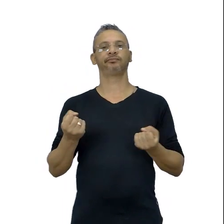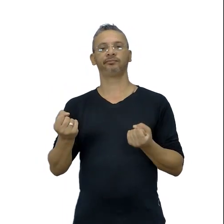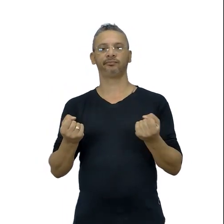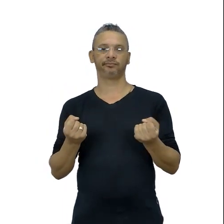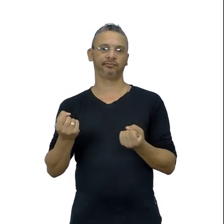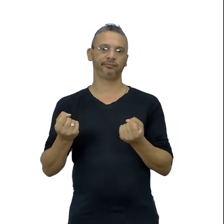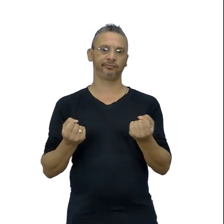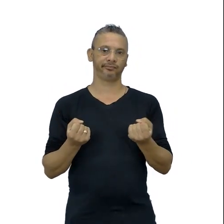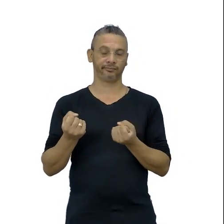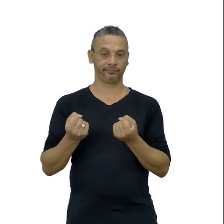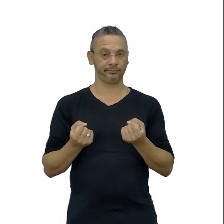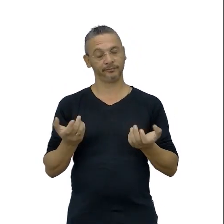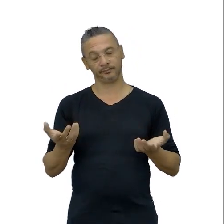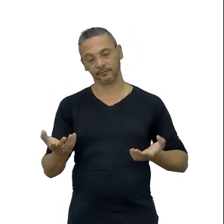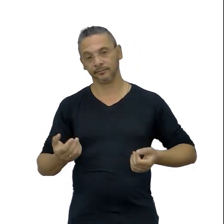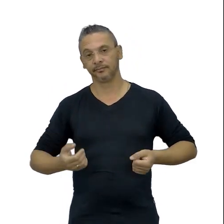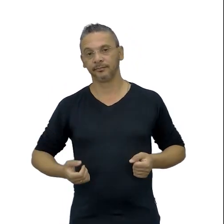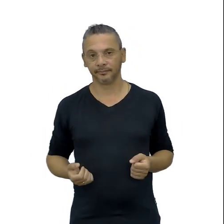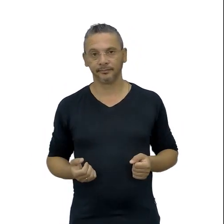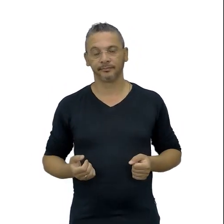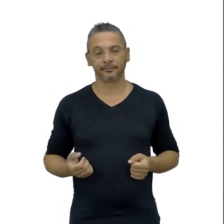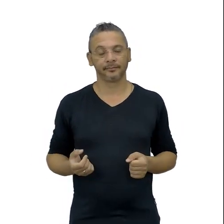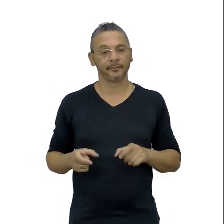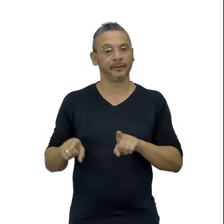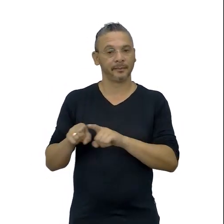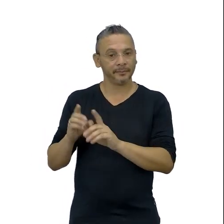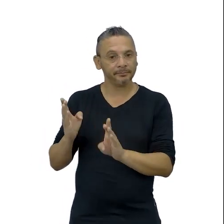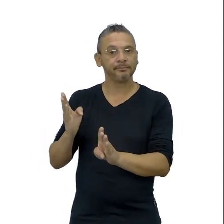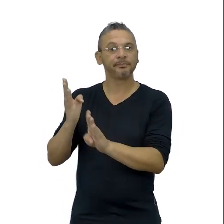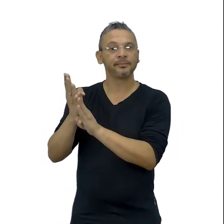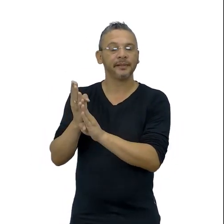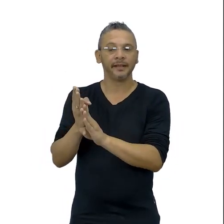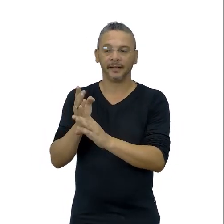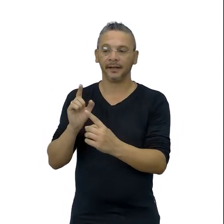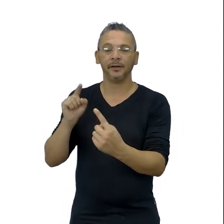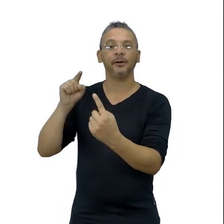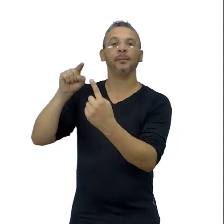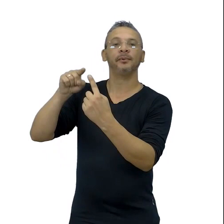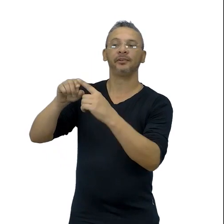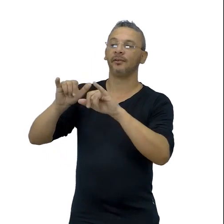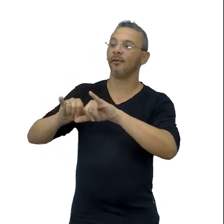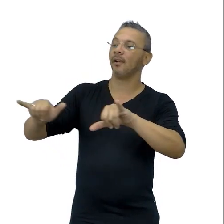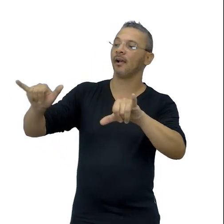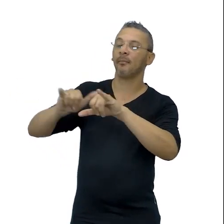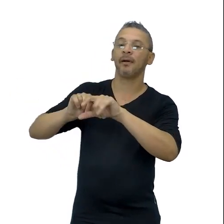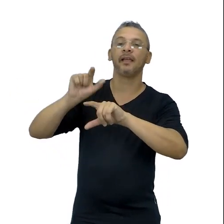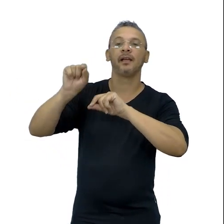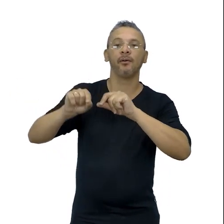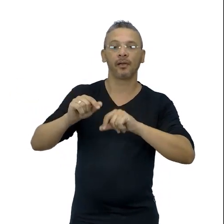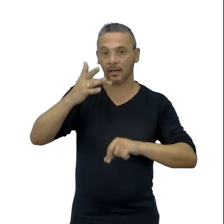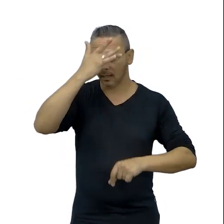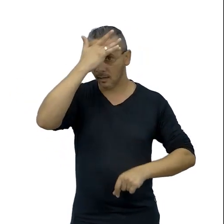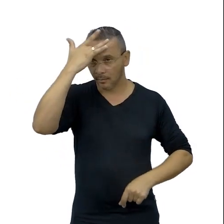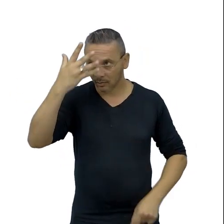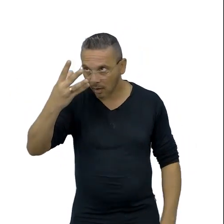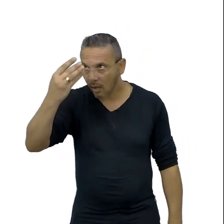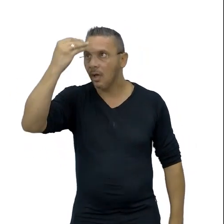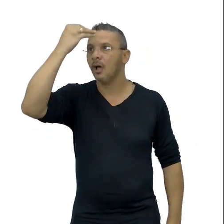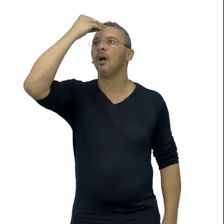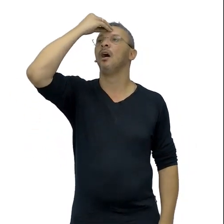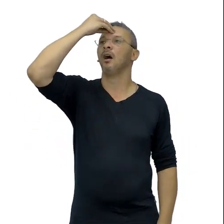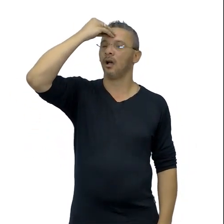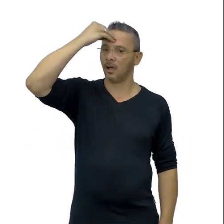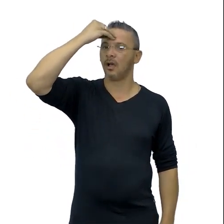veículos automotores, identificar que o objetivo da campanha é o de conscientizar os